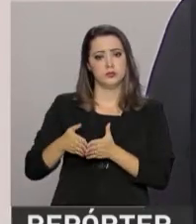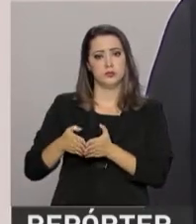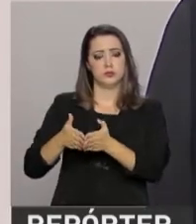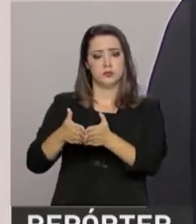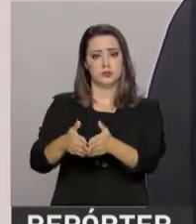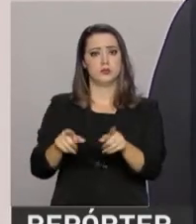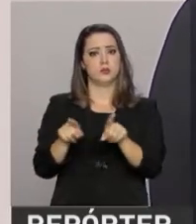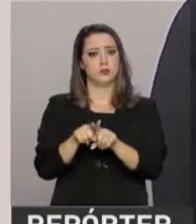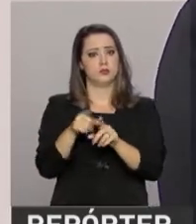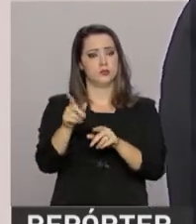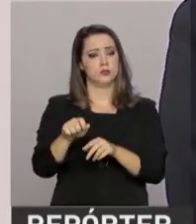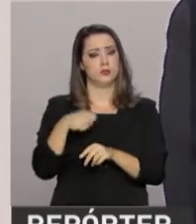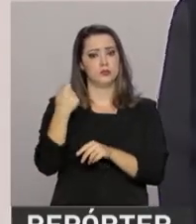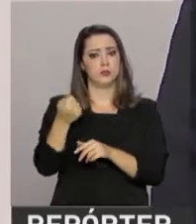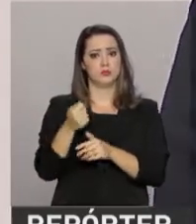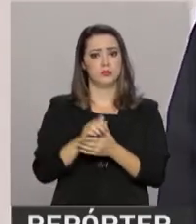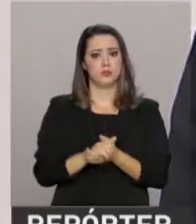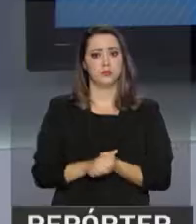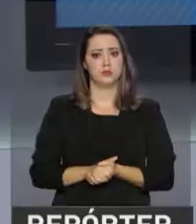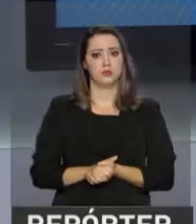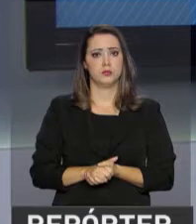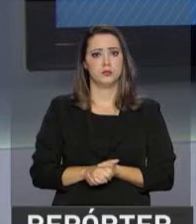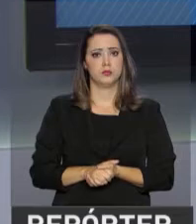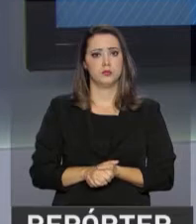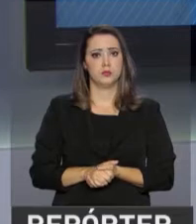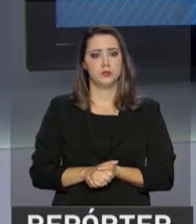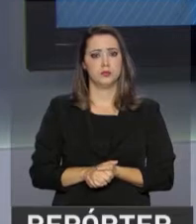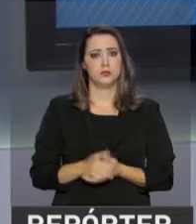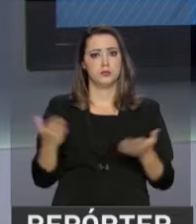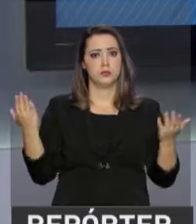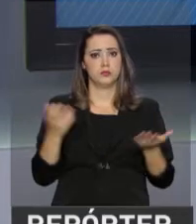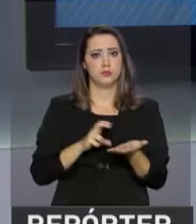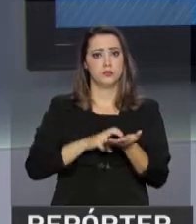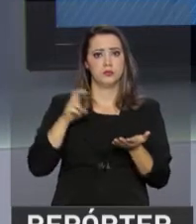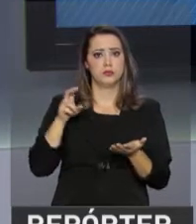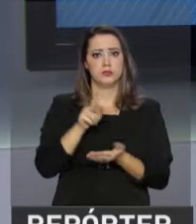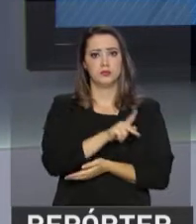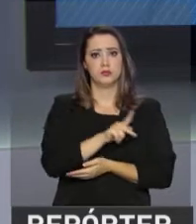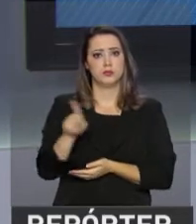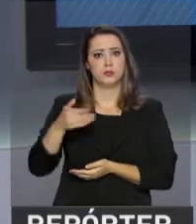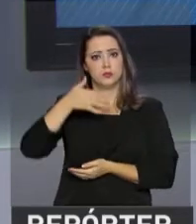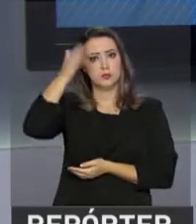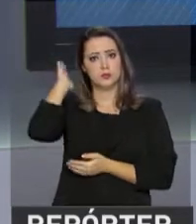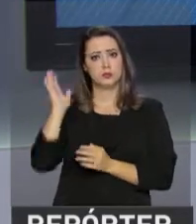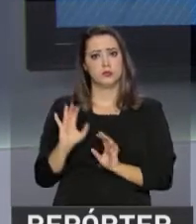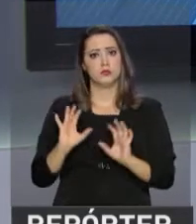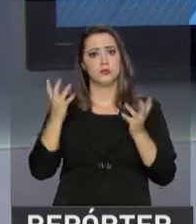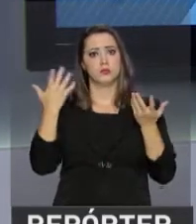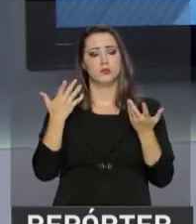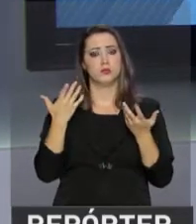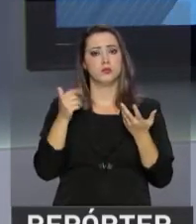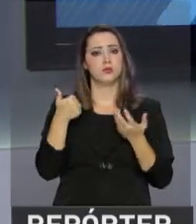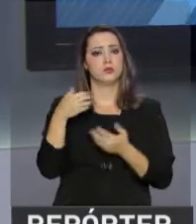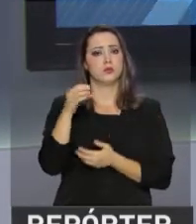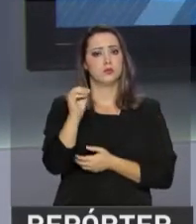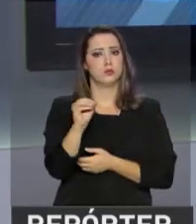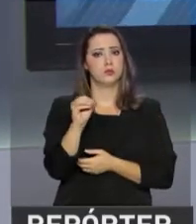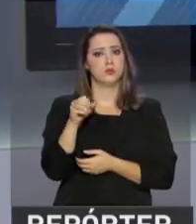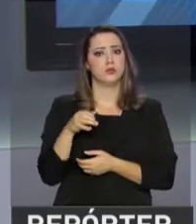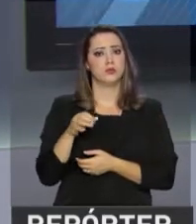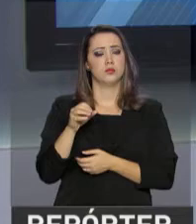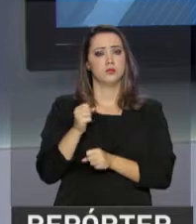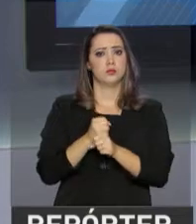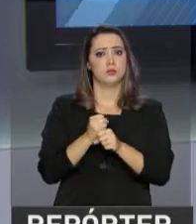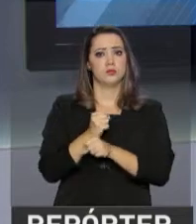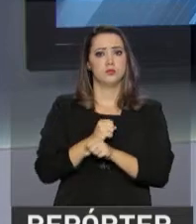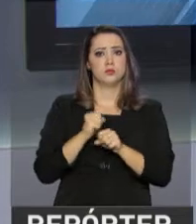marinha brasileira por esse gesto e hoje pela manhã também o presidente michel temer participou da comemoração dos